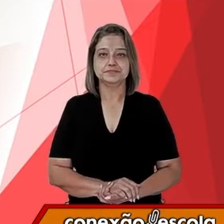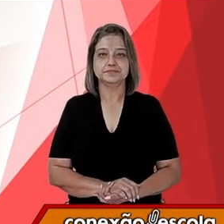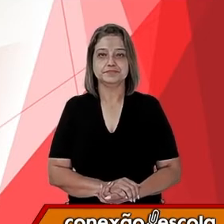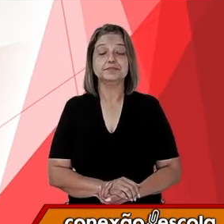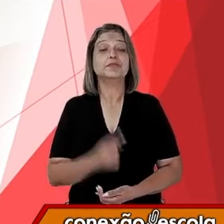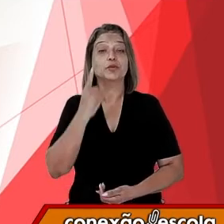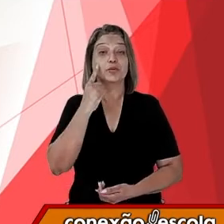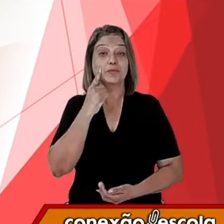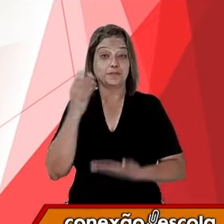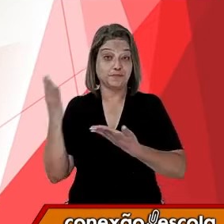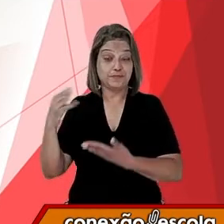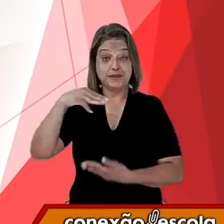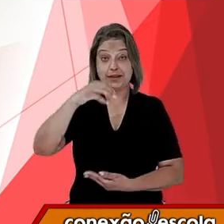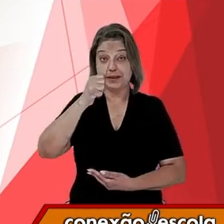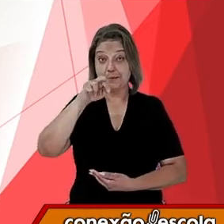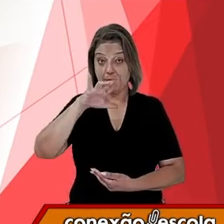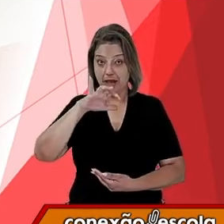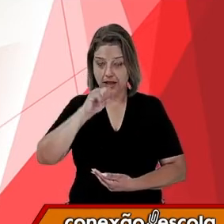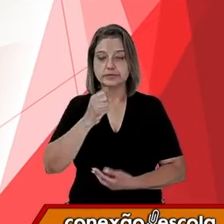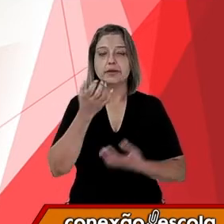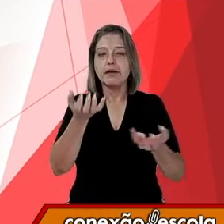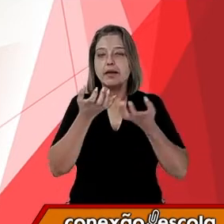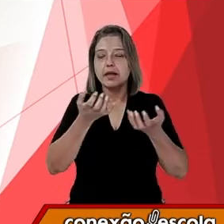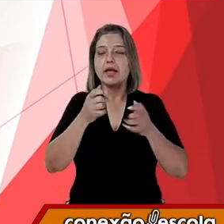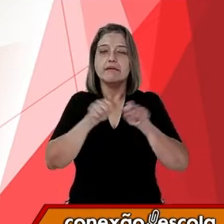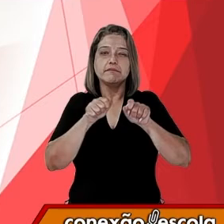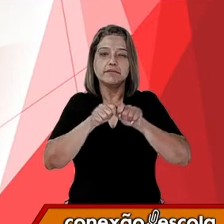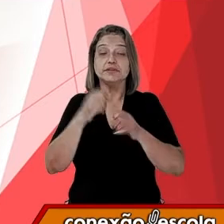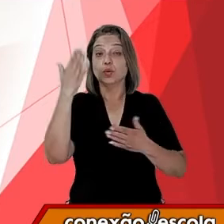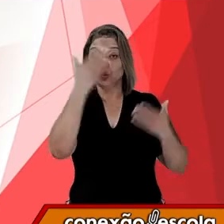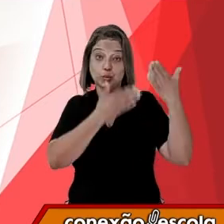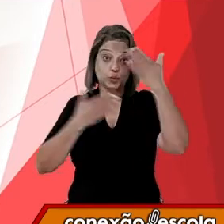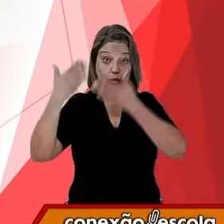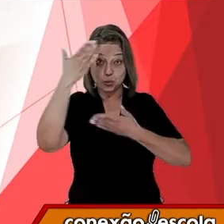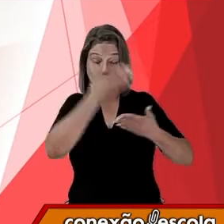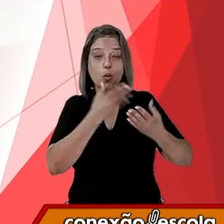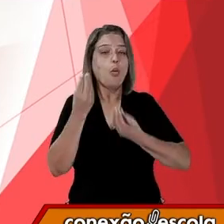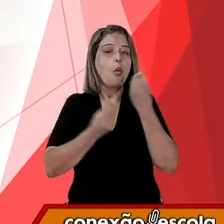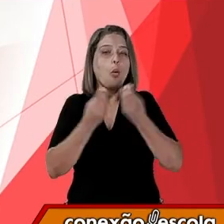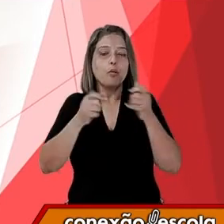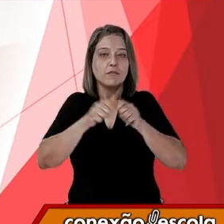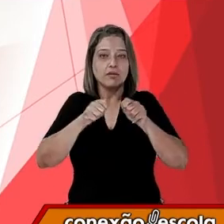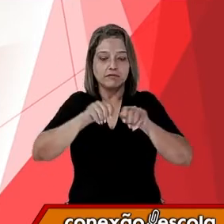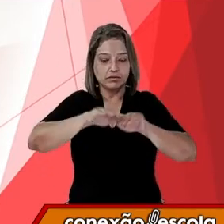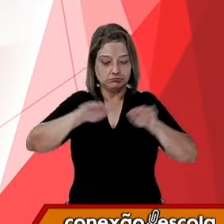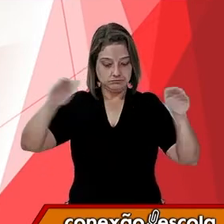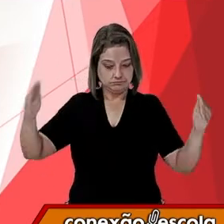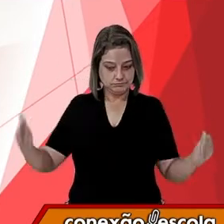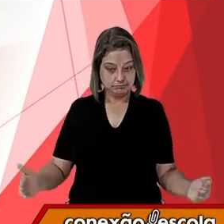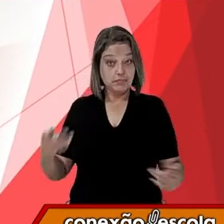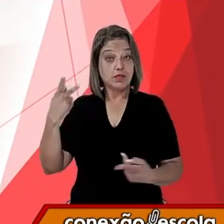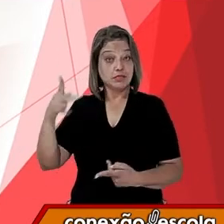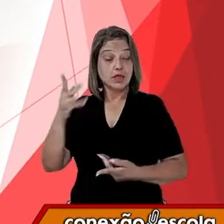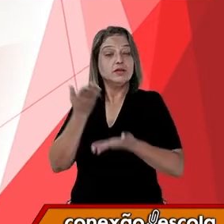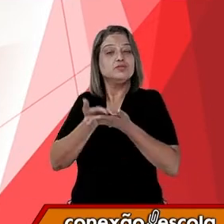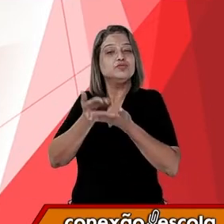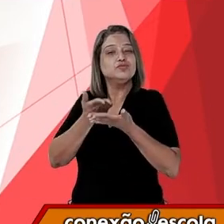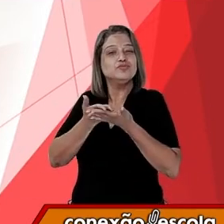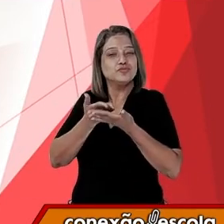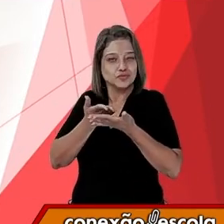A Márcia, ela resolveu fazer uma toalha para colocar na mesa de estudos de sua